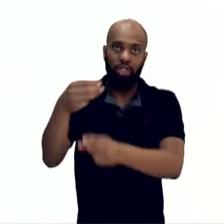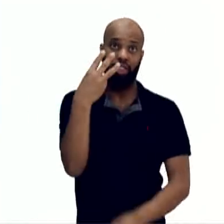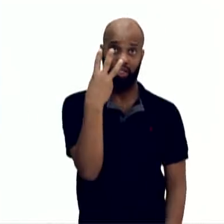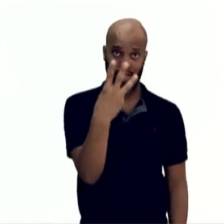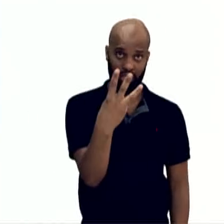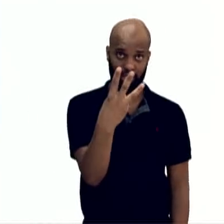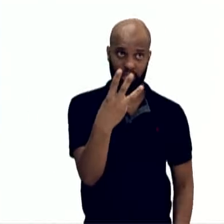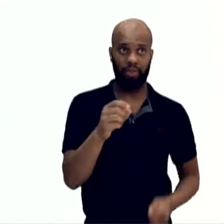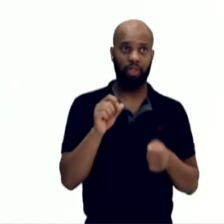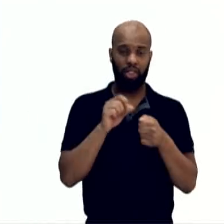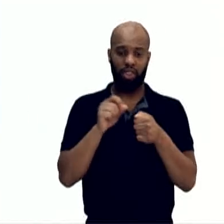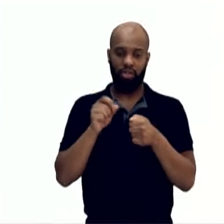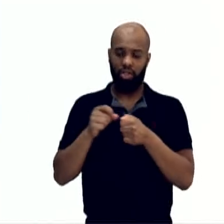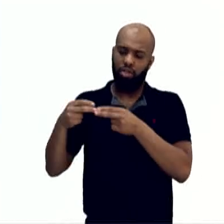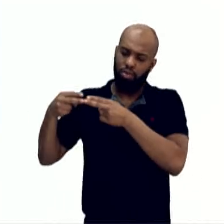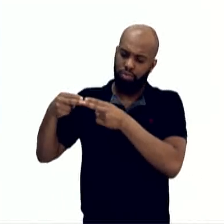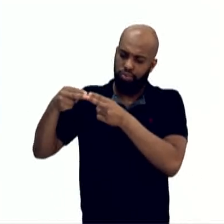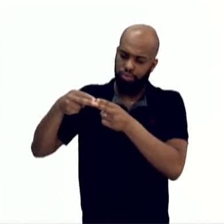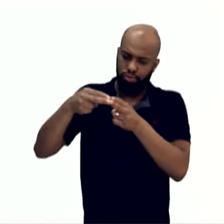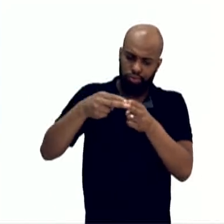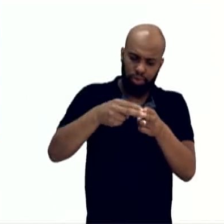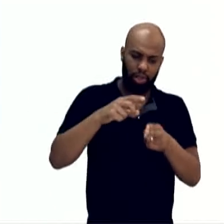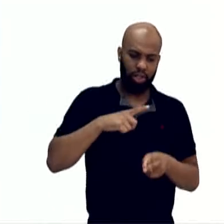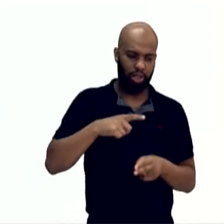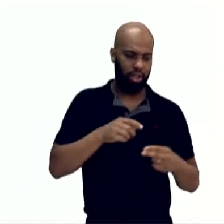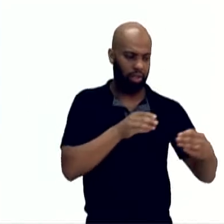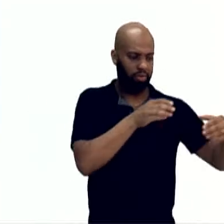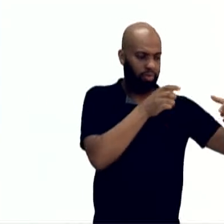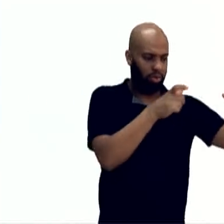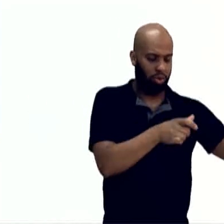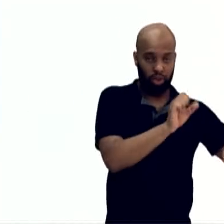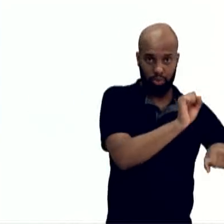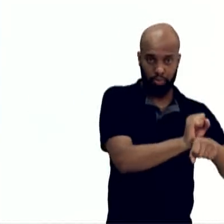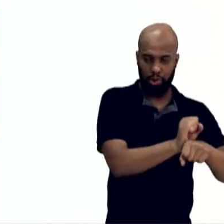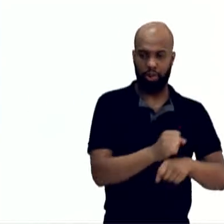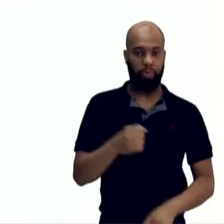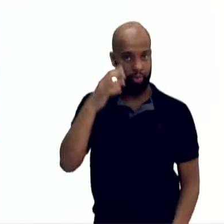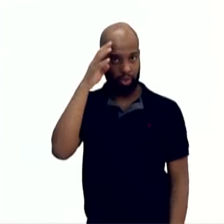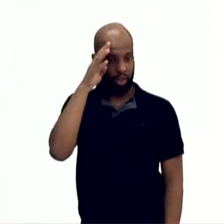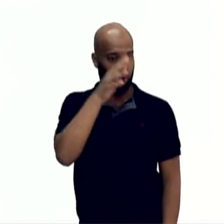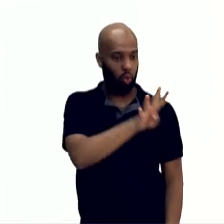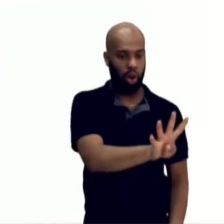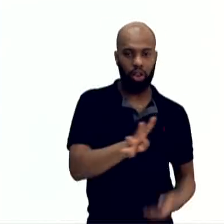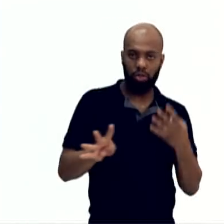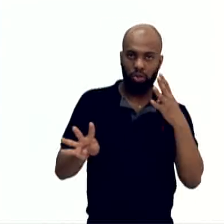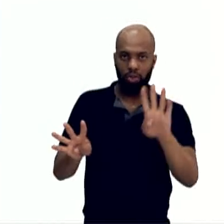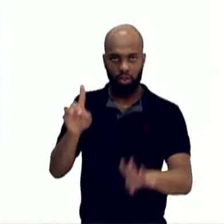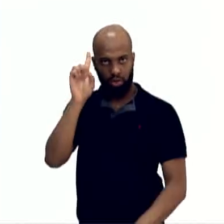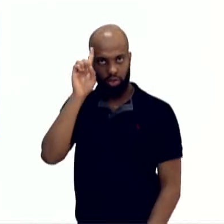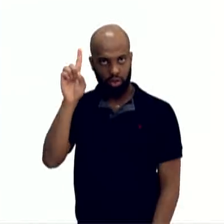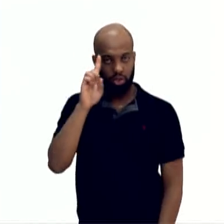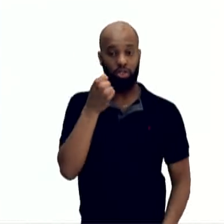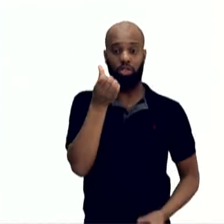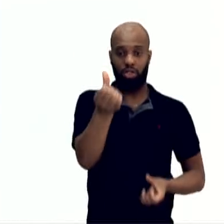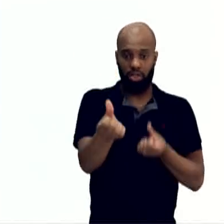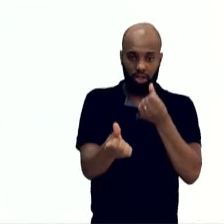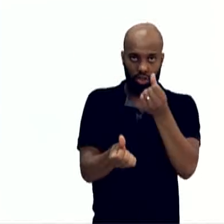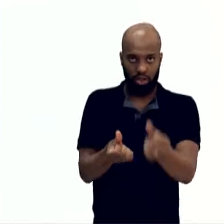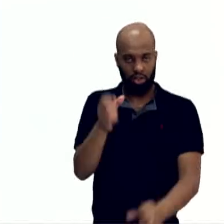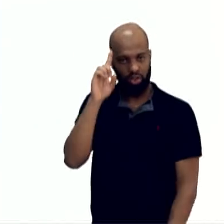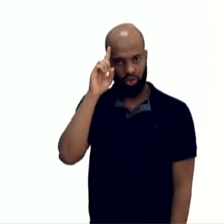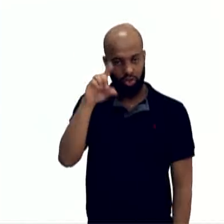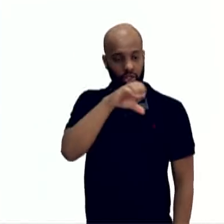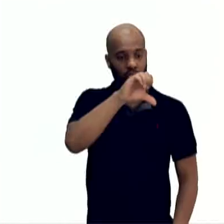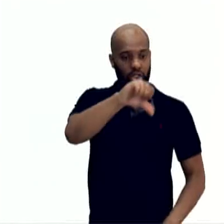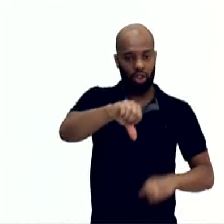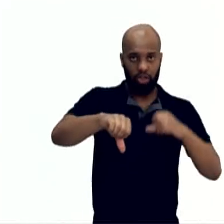navios fazem viagens entre 2 portos. O primeiro a cada 4 dias, o segundo a cada 6 dias e o terceiro a cada 9 dias.